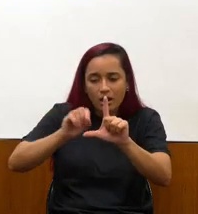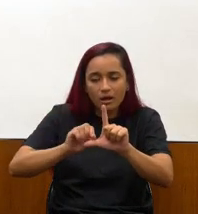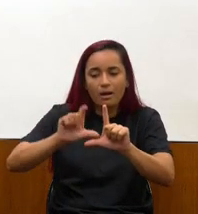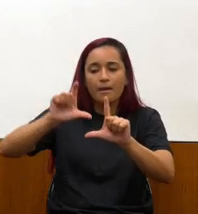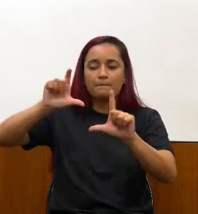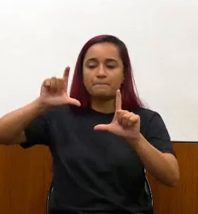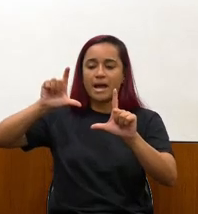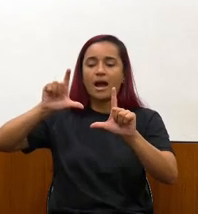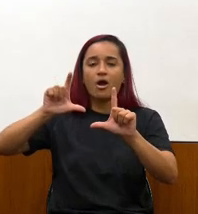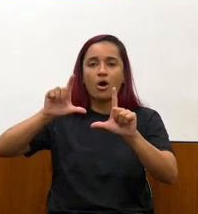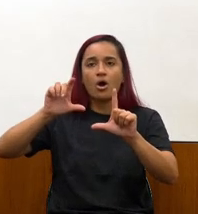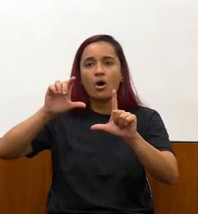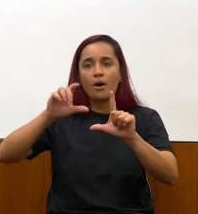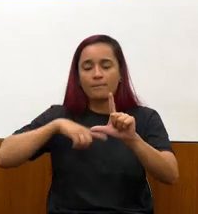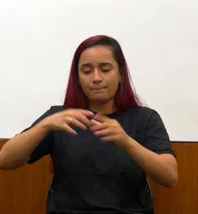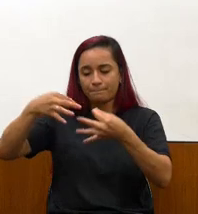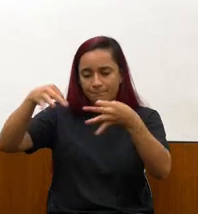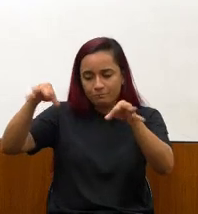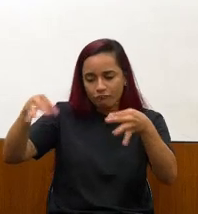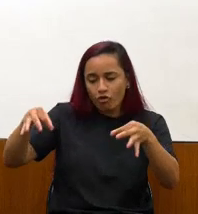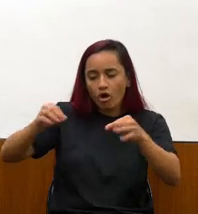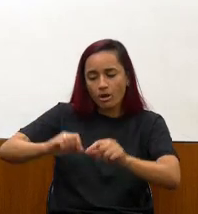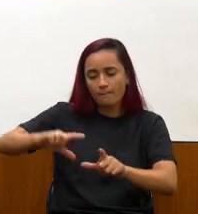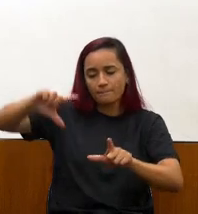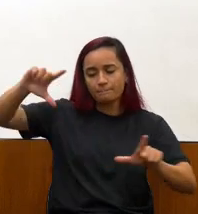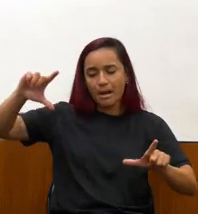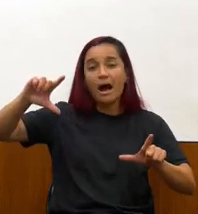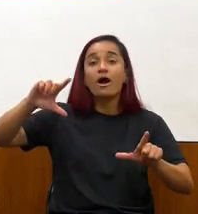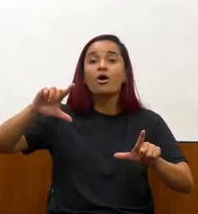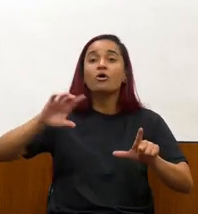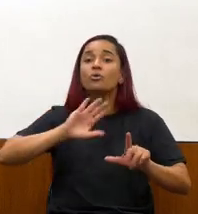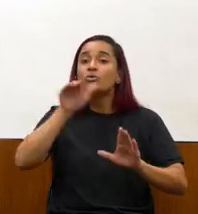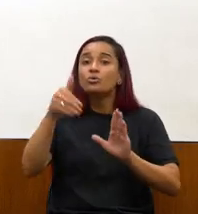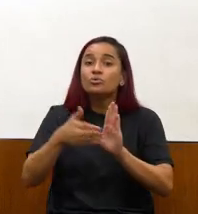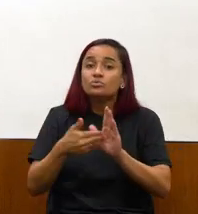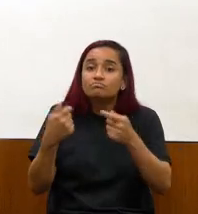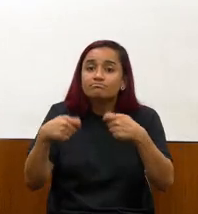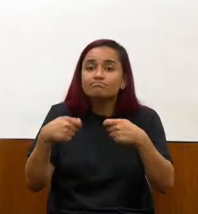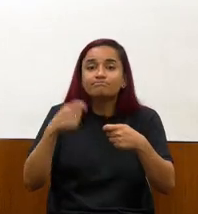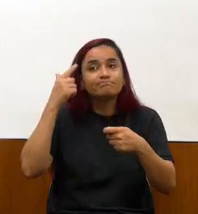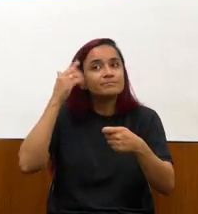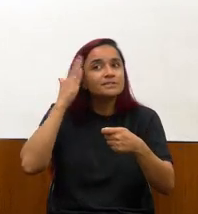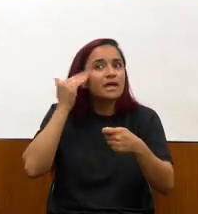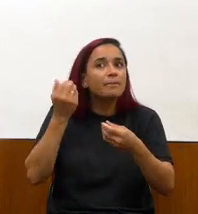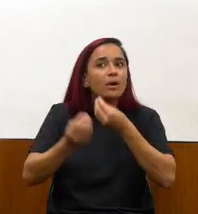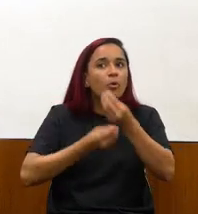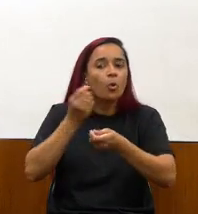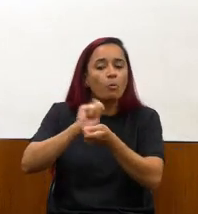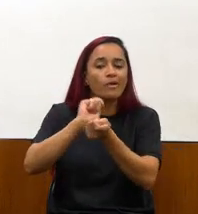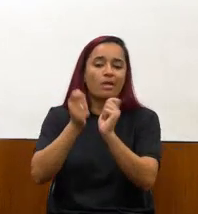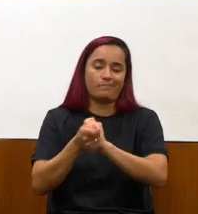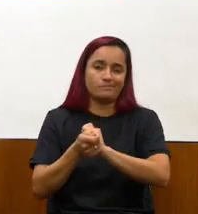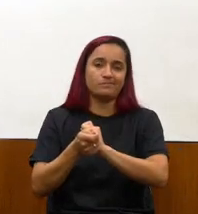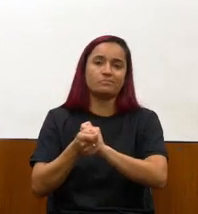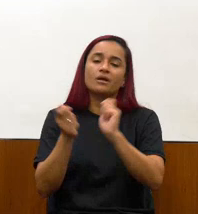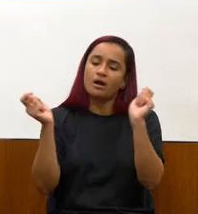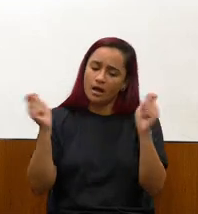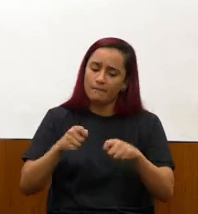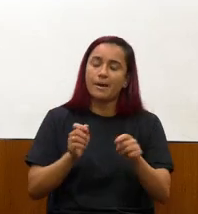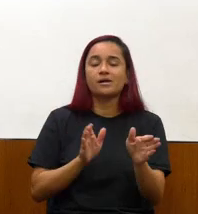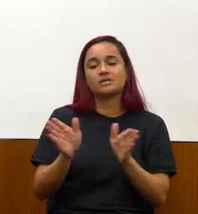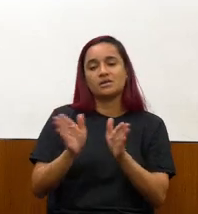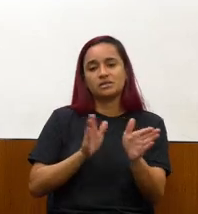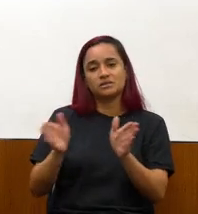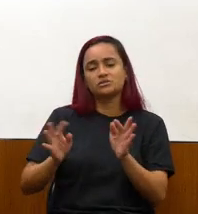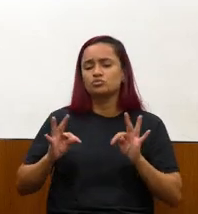que ser maior, e tudo isso a gente tem que saber discriminar e tem que ser acessível, universal, que todo mundo